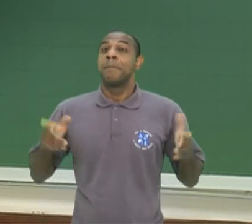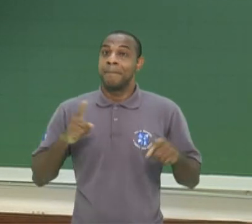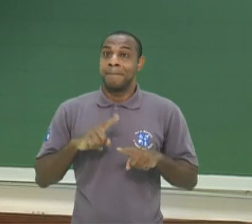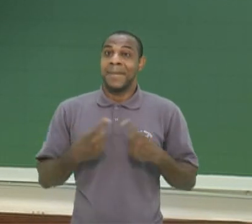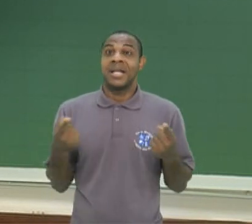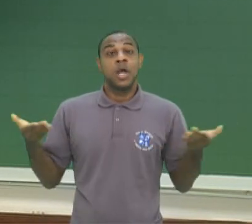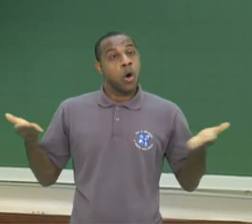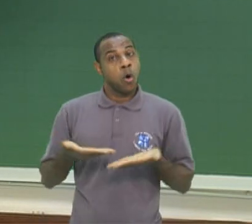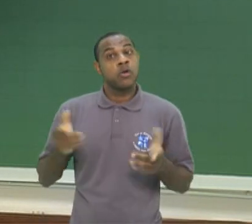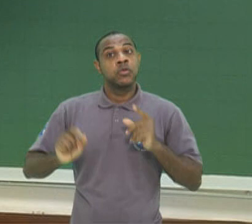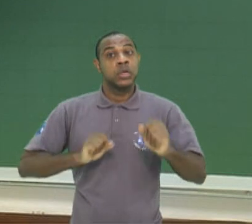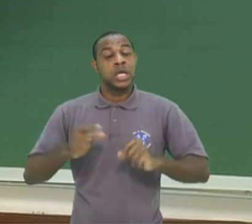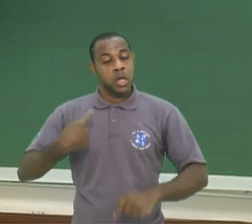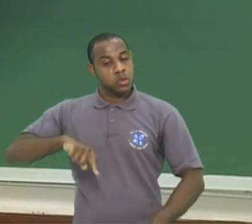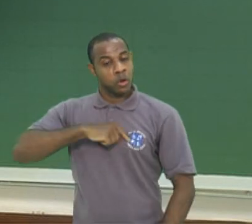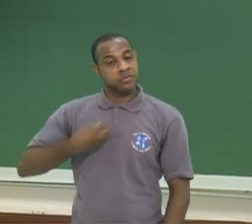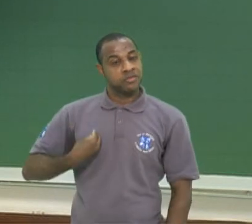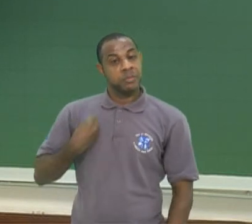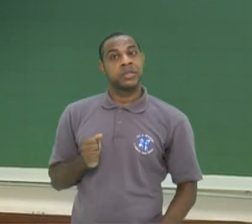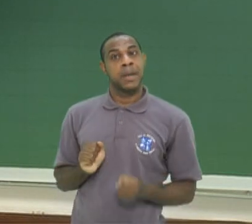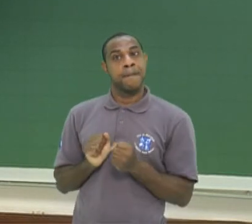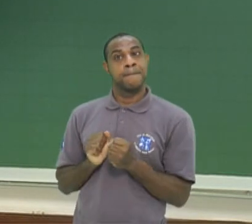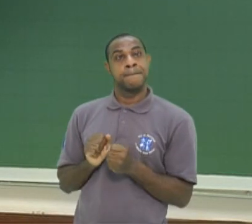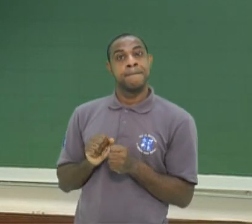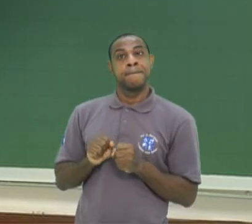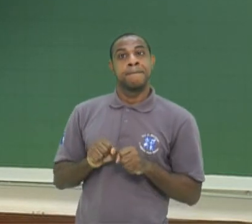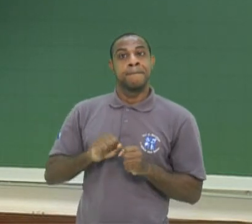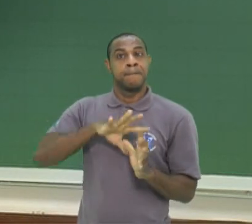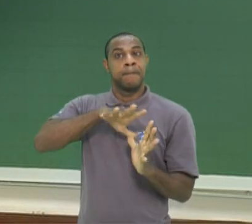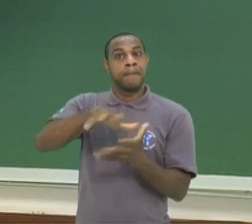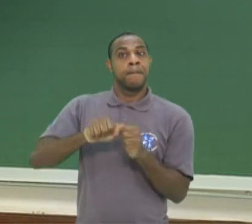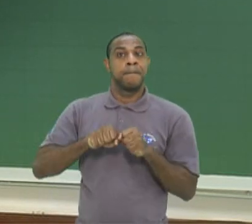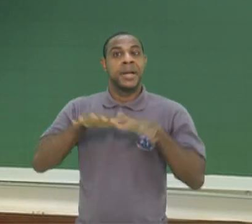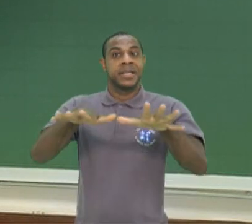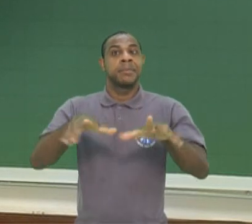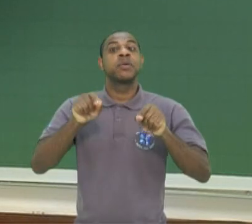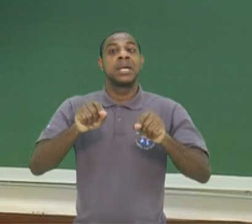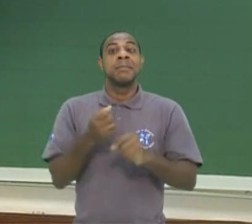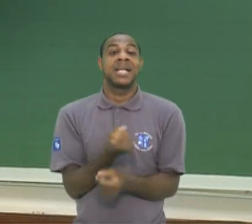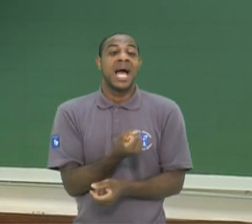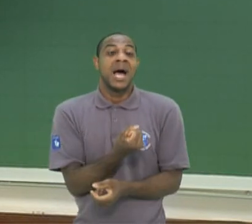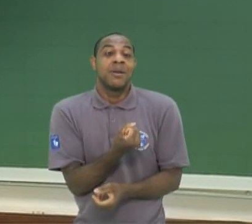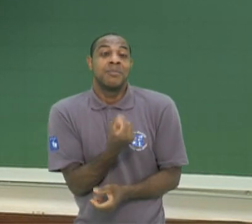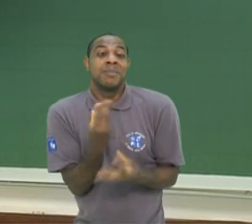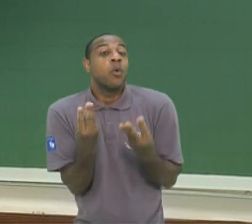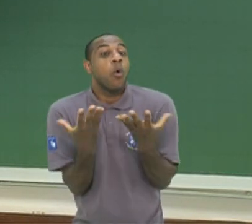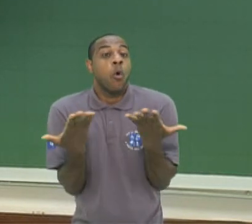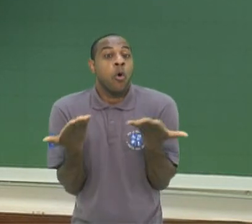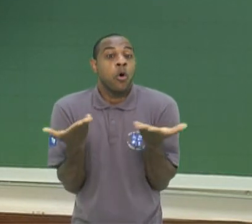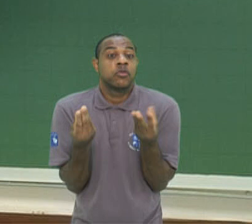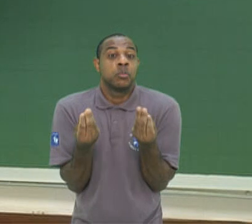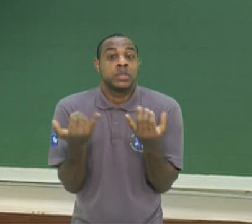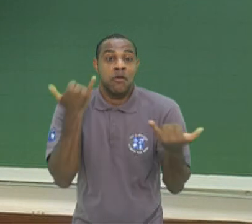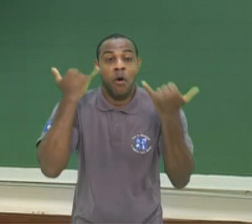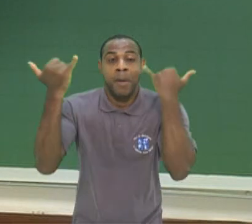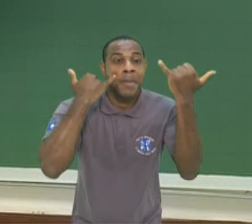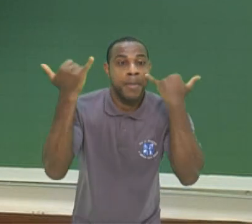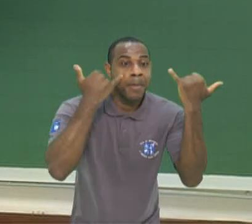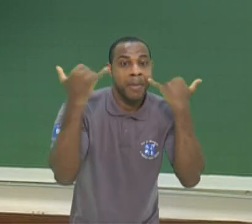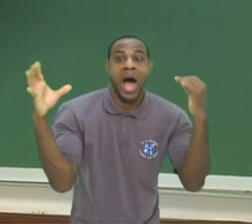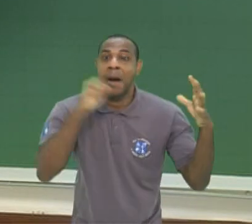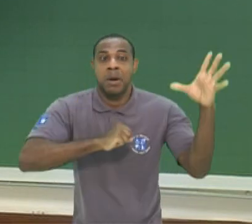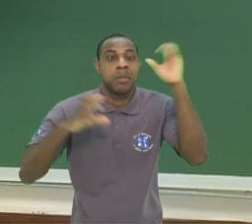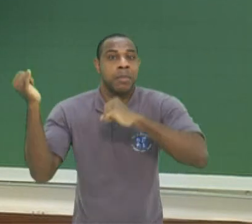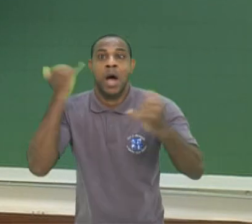hoje nós vivemos também uma pandemia, mas a quantidade de informações que temos, verdadeiras e também